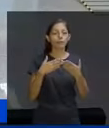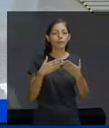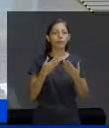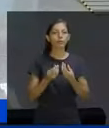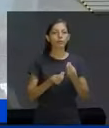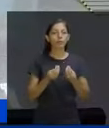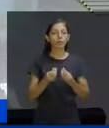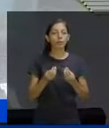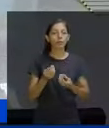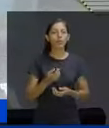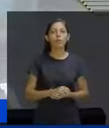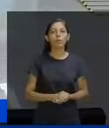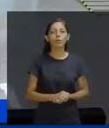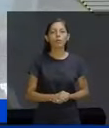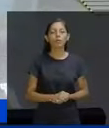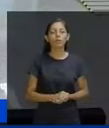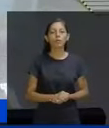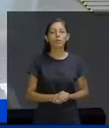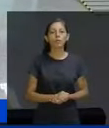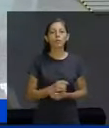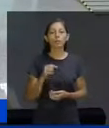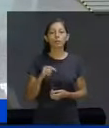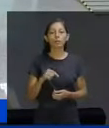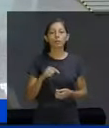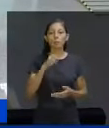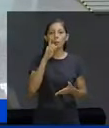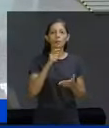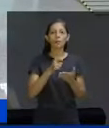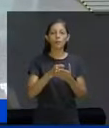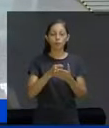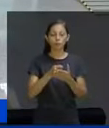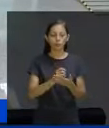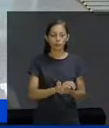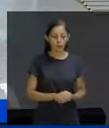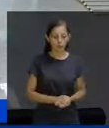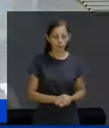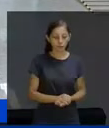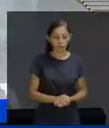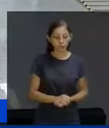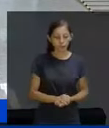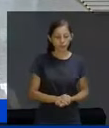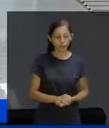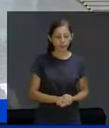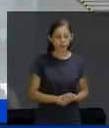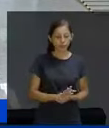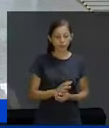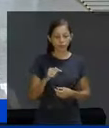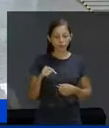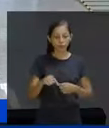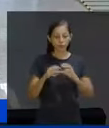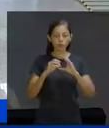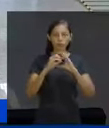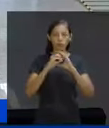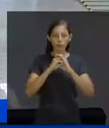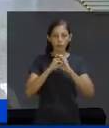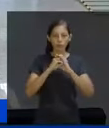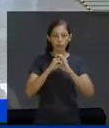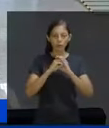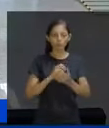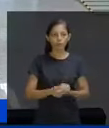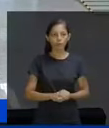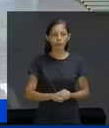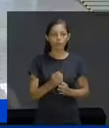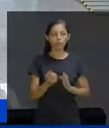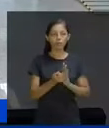pronunciamento exauriente desta Corte. Nesse sentido, segundo o entendimento pacificado do Tribunal Superior Eleitoral, os embargos de declaração não